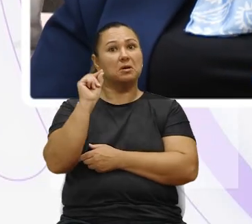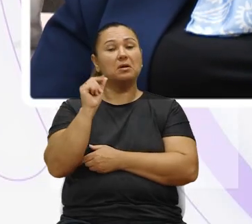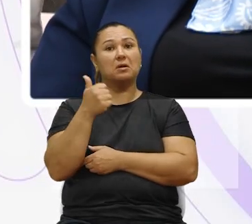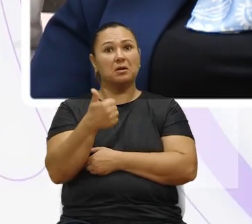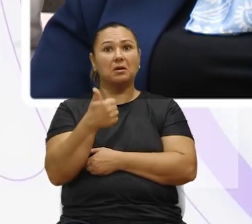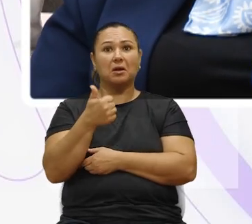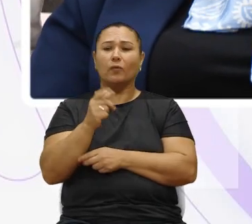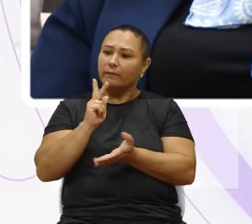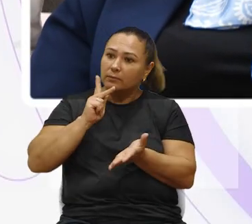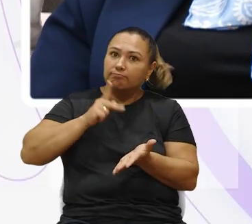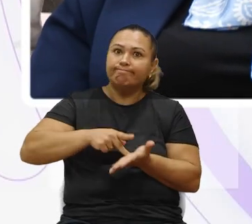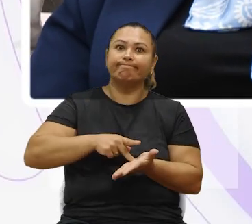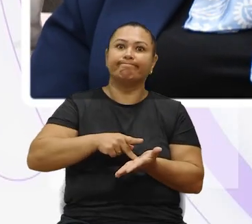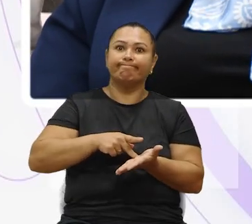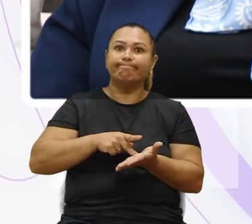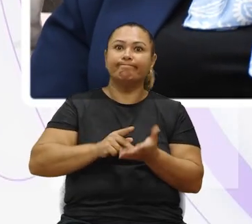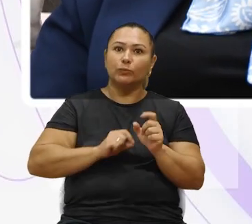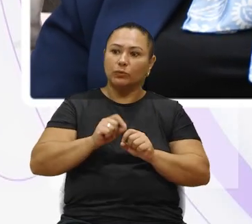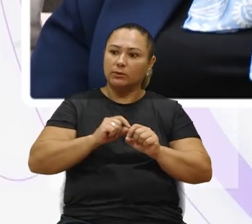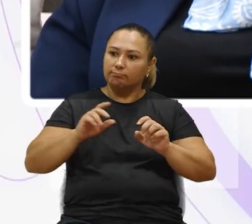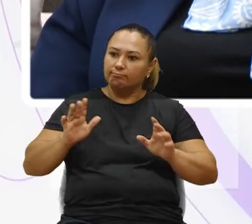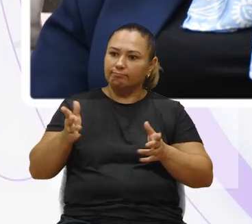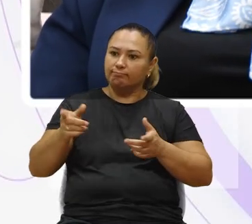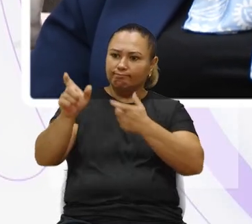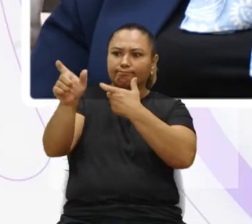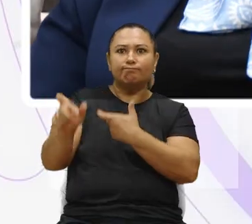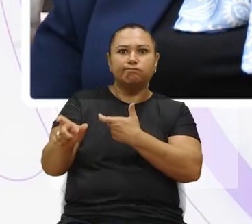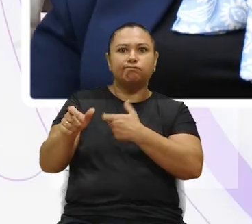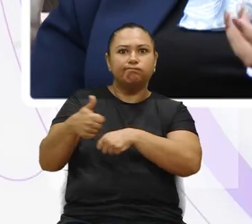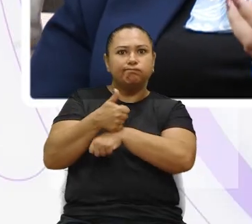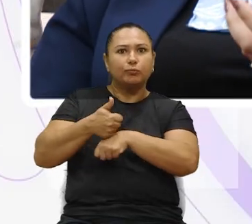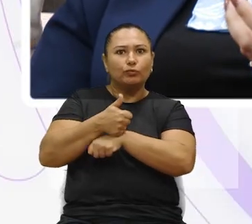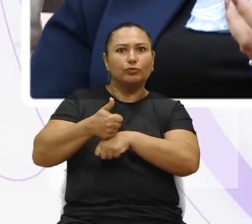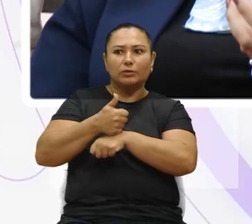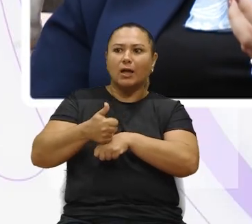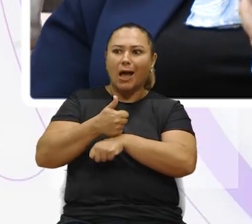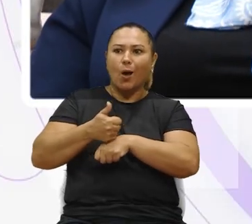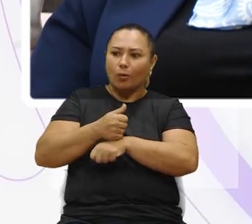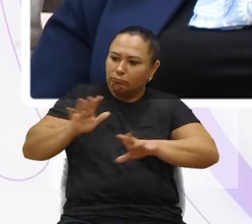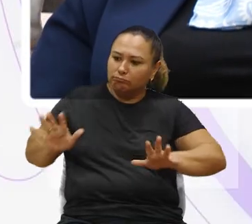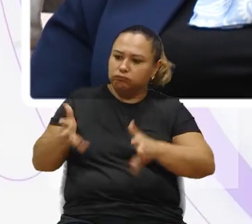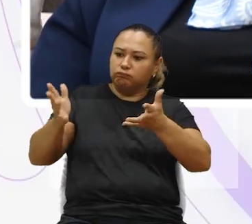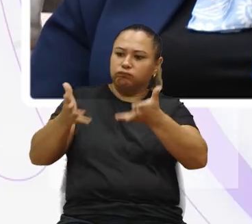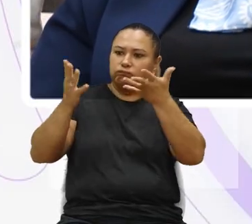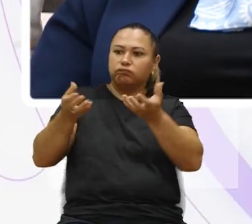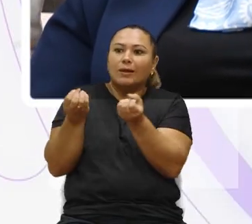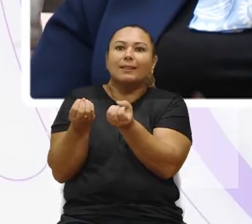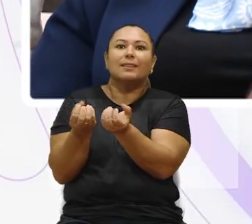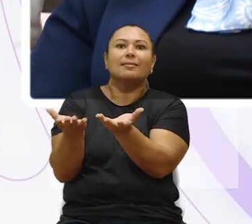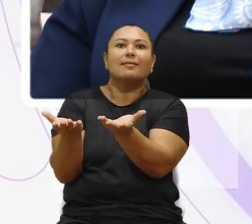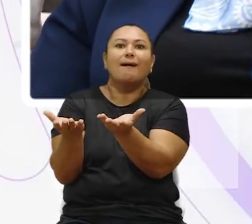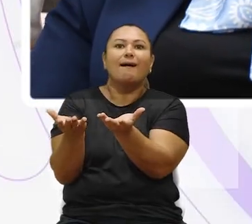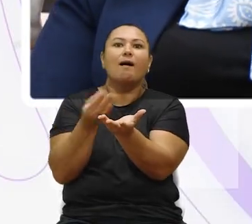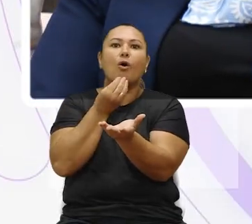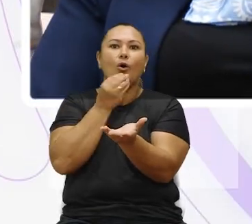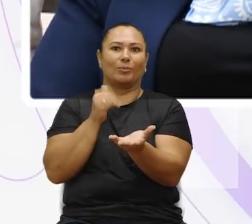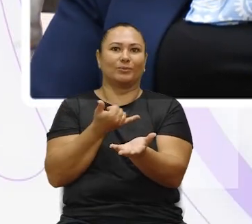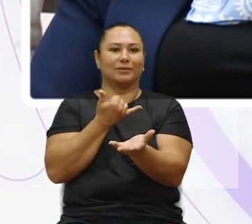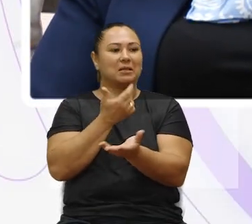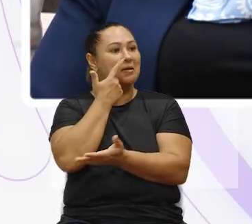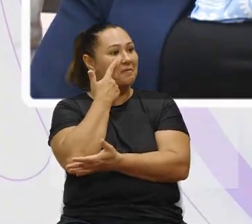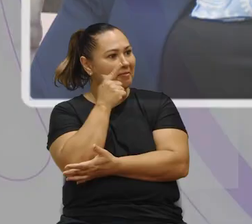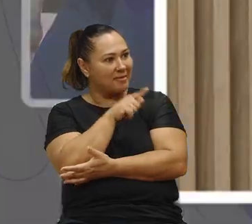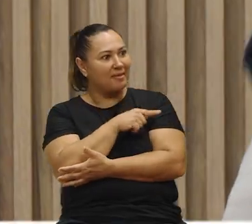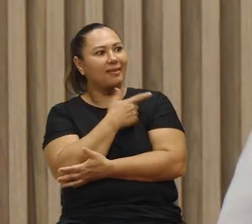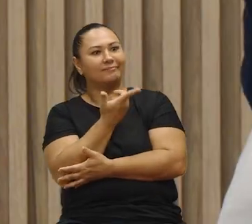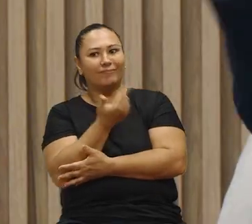que a gente consiga, de verdade, assim, impulsionar essas carreiras, dar oportunidades para as pessoas.